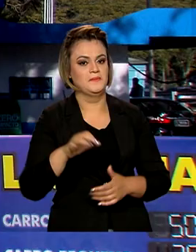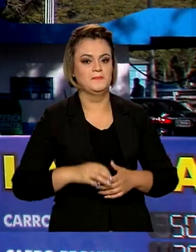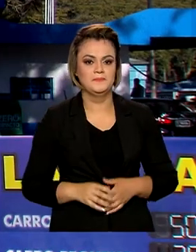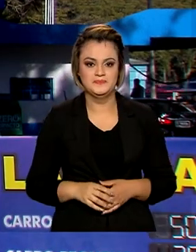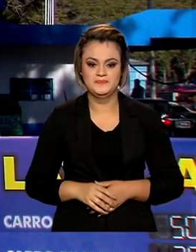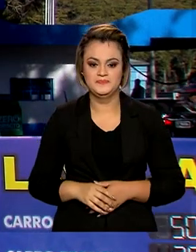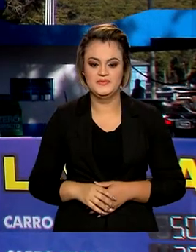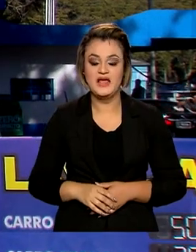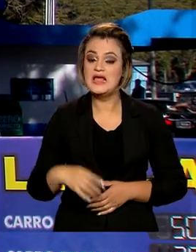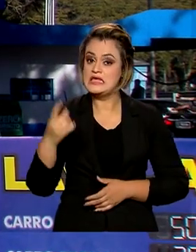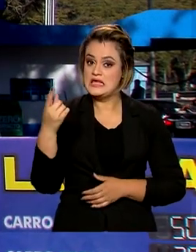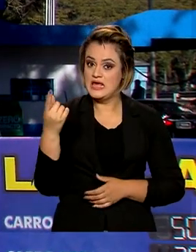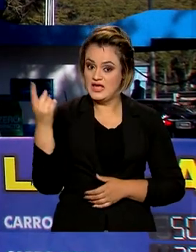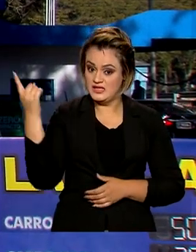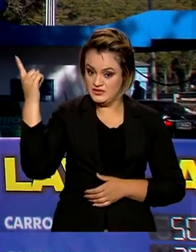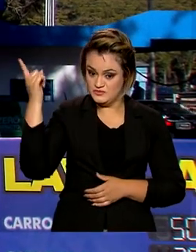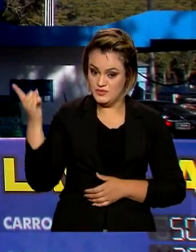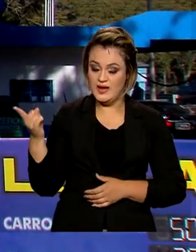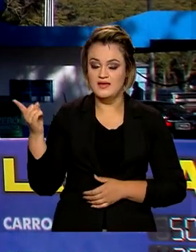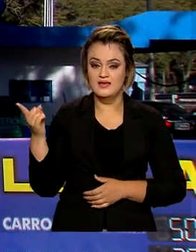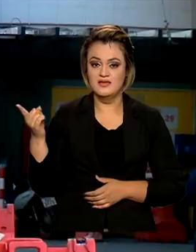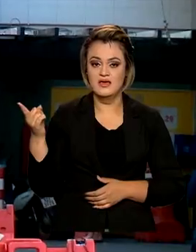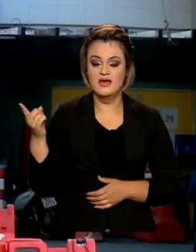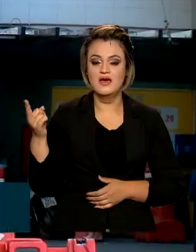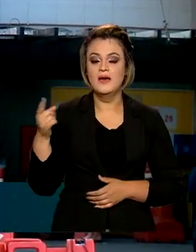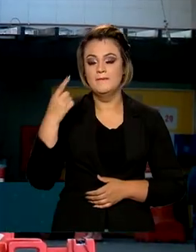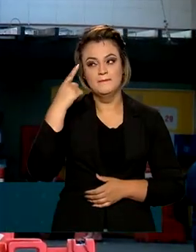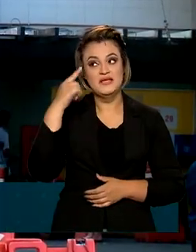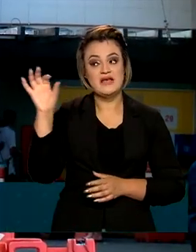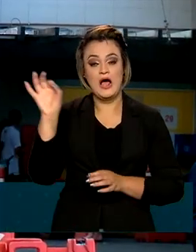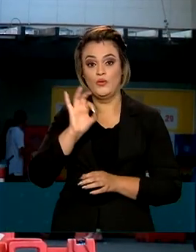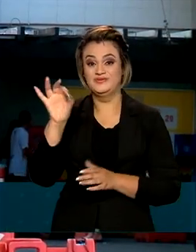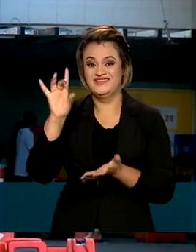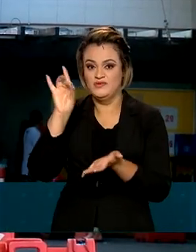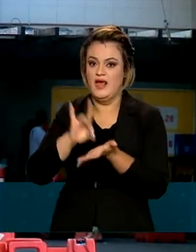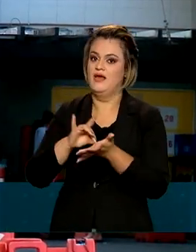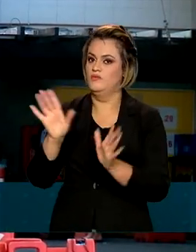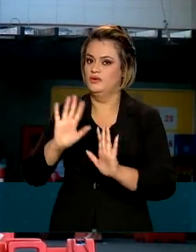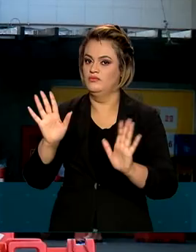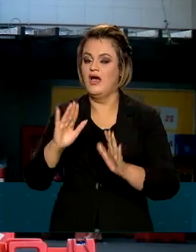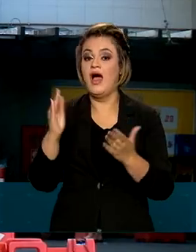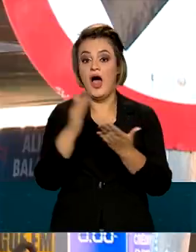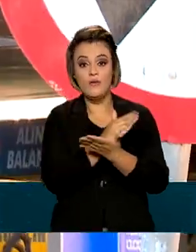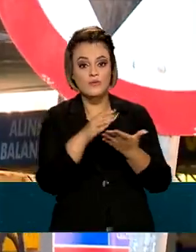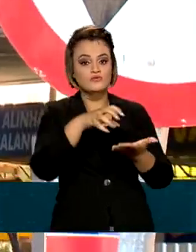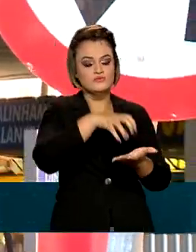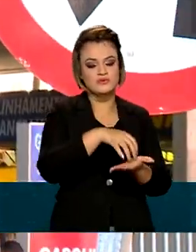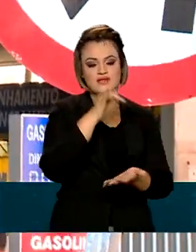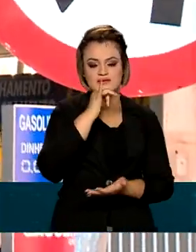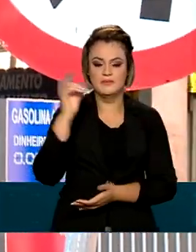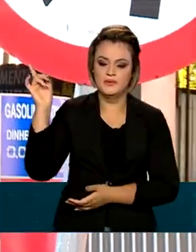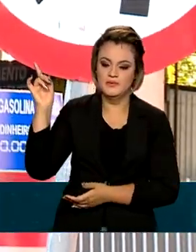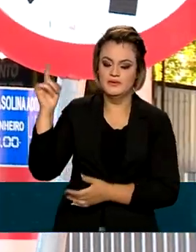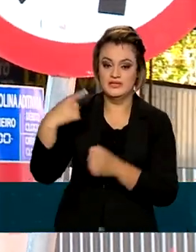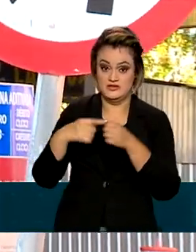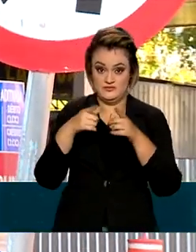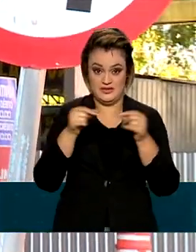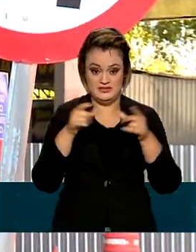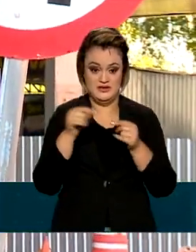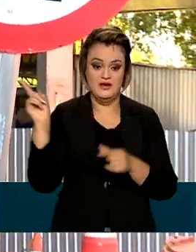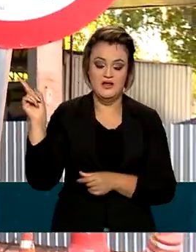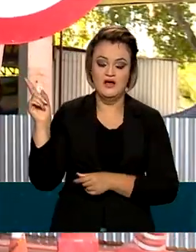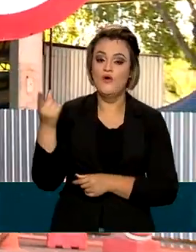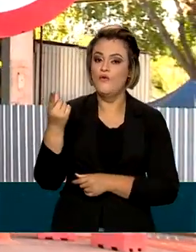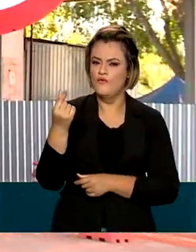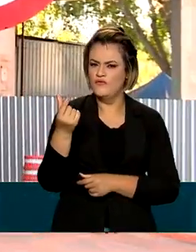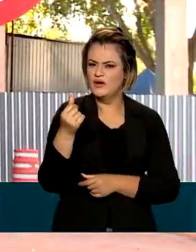2,3%. Esses números não levam em consideração as cotações em tempo real. Em alguns postos, como esse aqui em Brasília, a